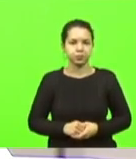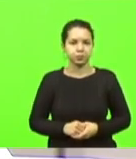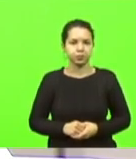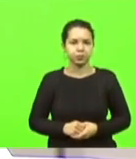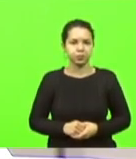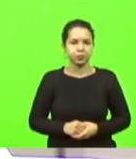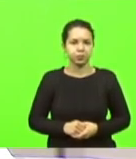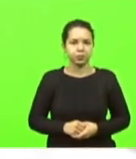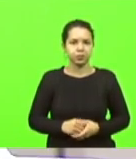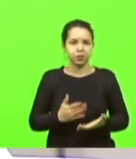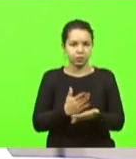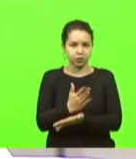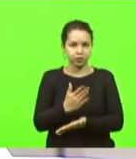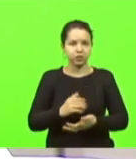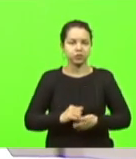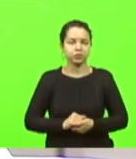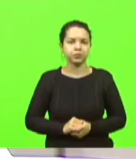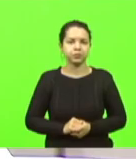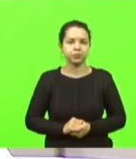Aprovado.